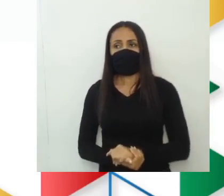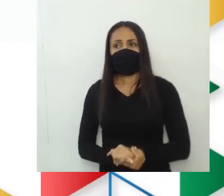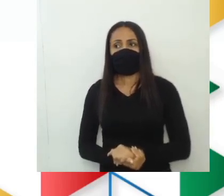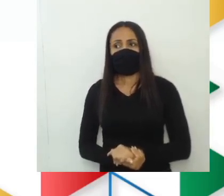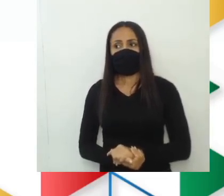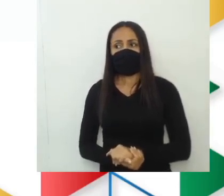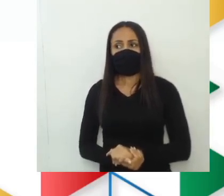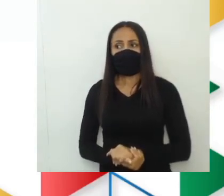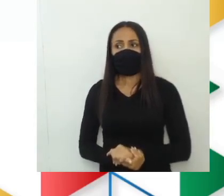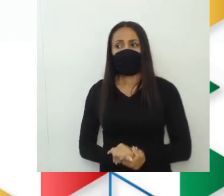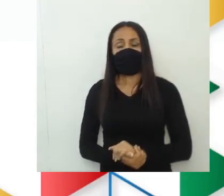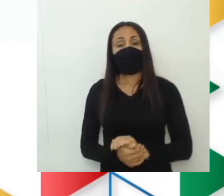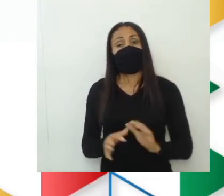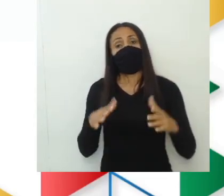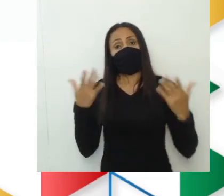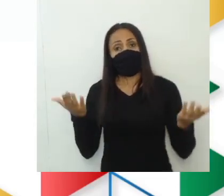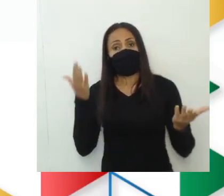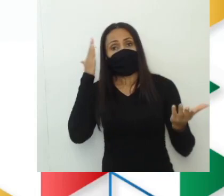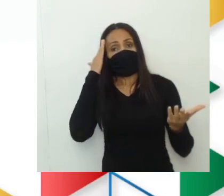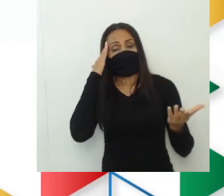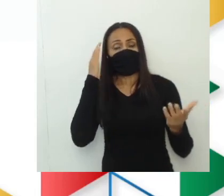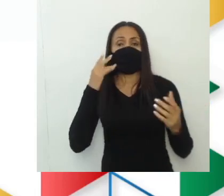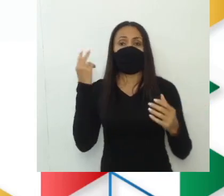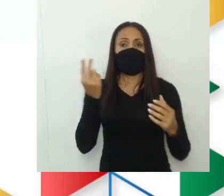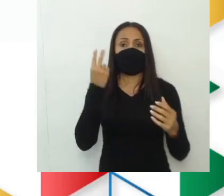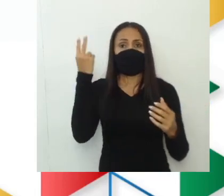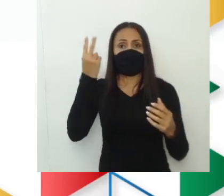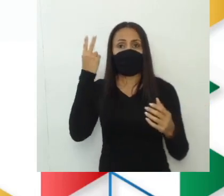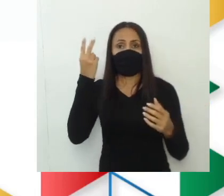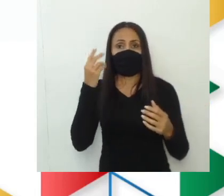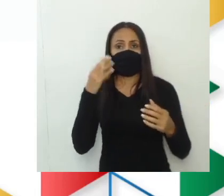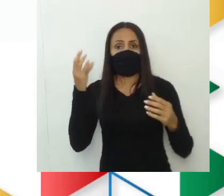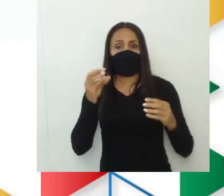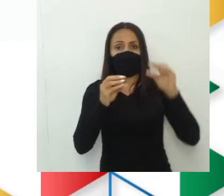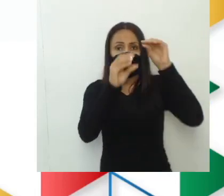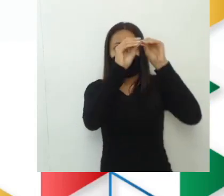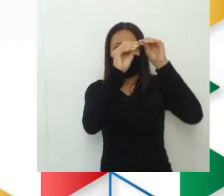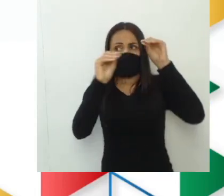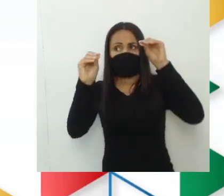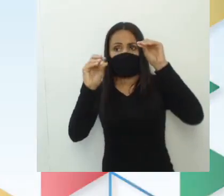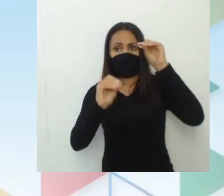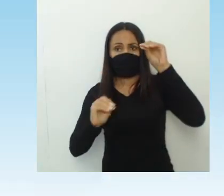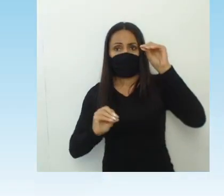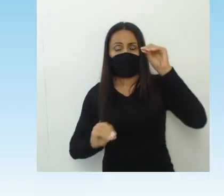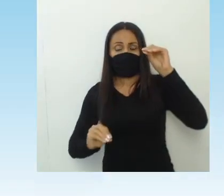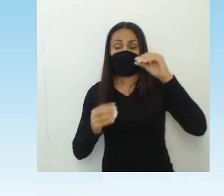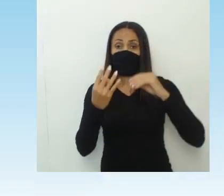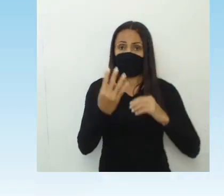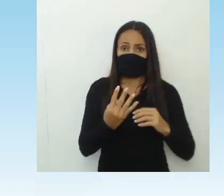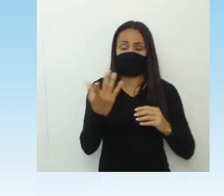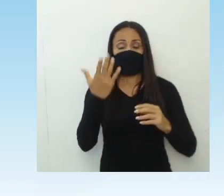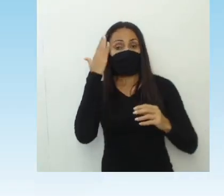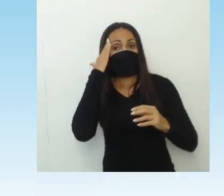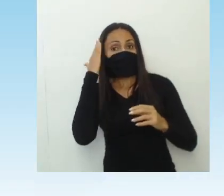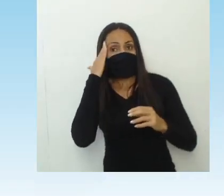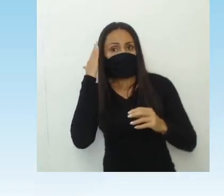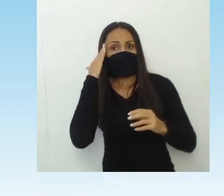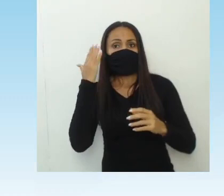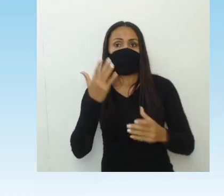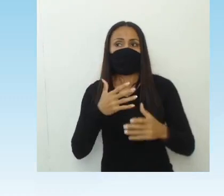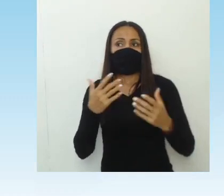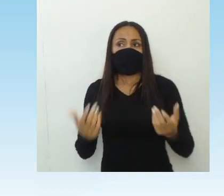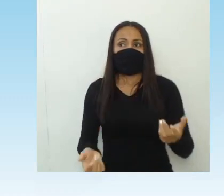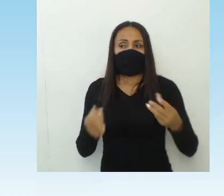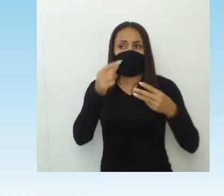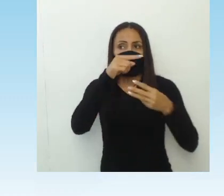milhar. Então, entenda, o valor posicional, isso é interessante pra gente, tá bom? E para você entender que isso aí, esses três